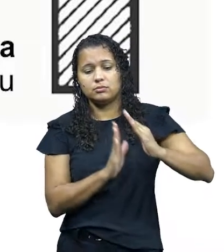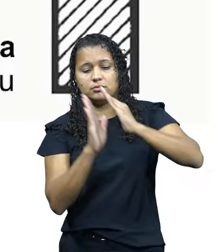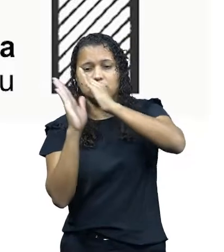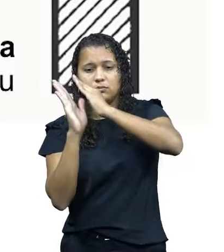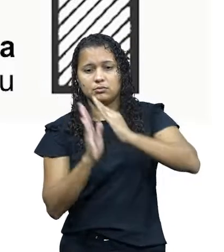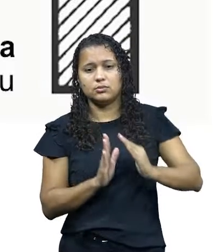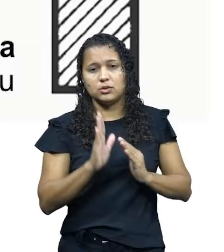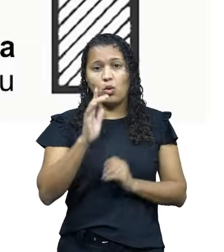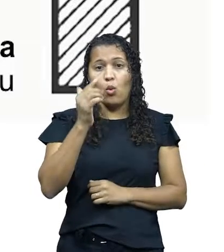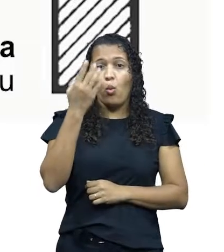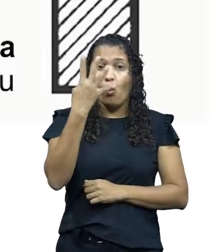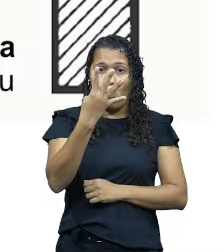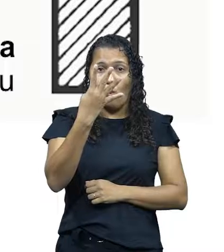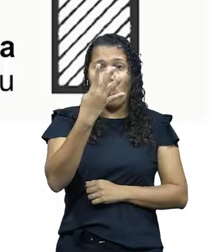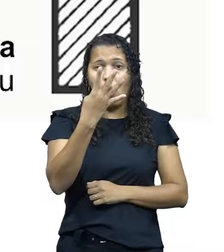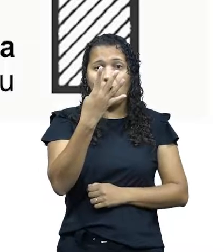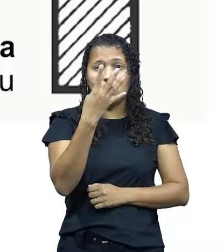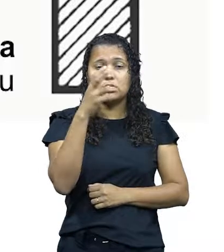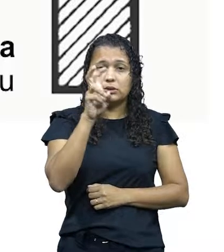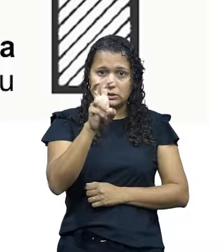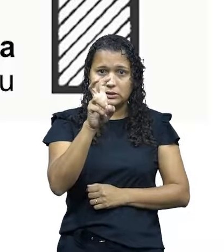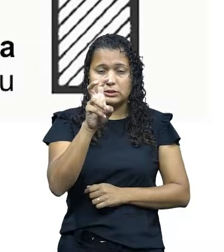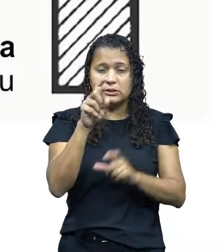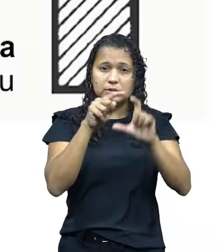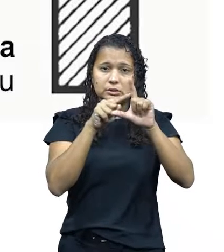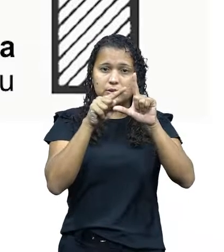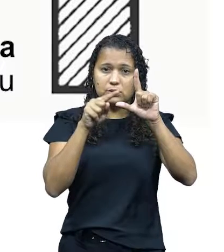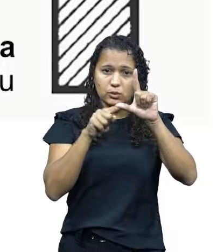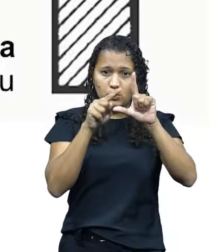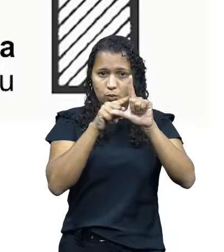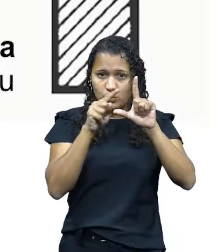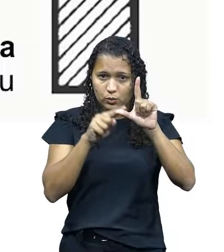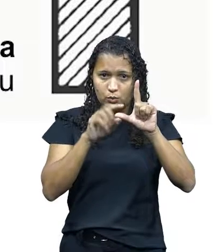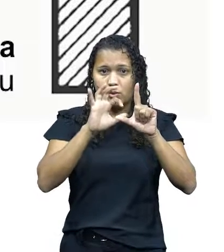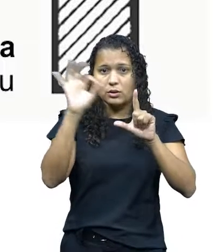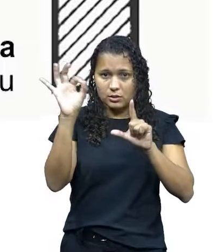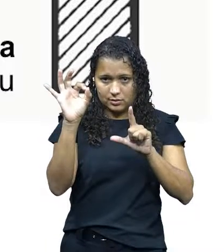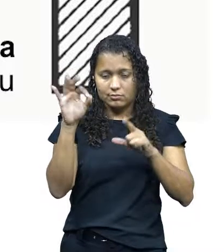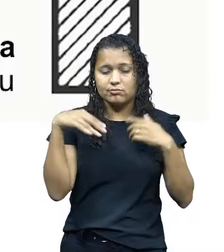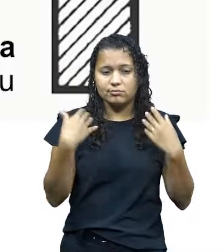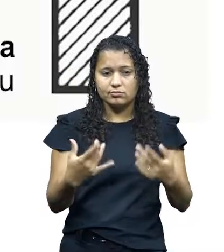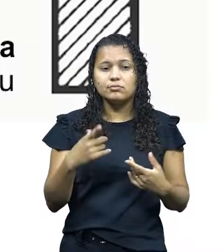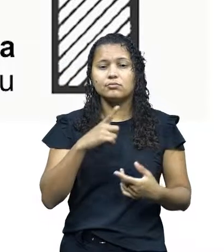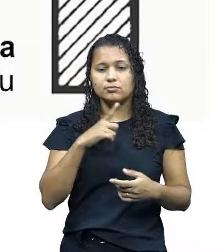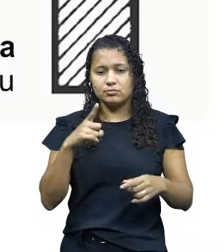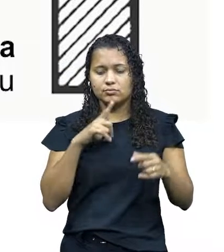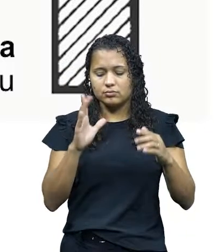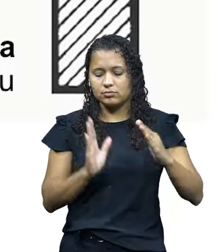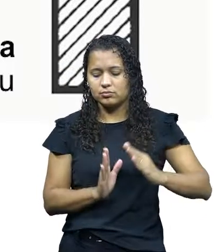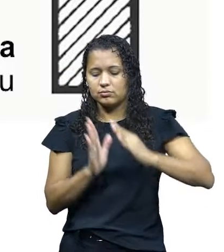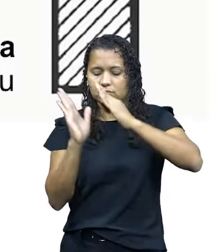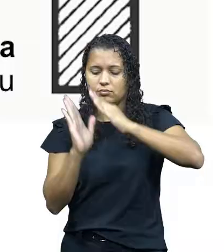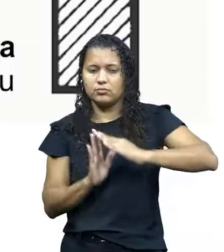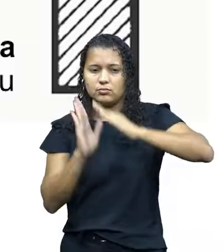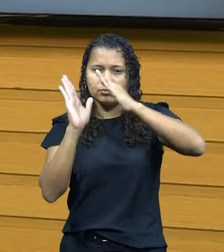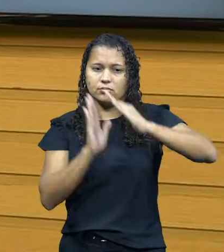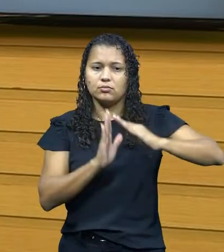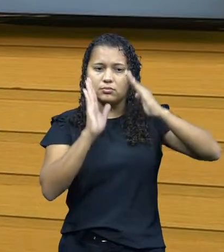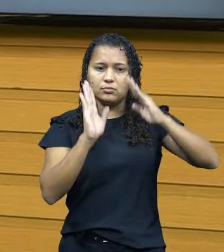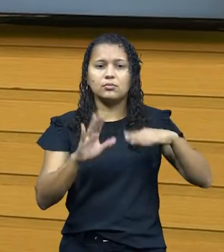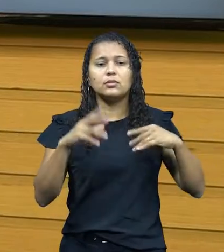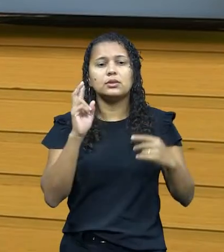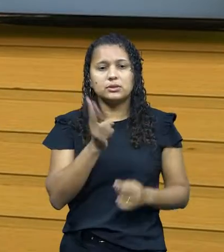linhas inclinadas a 45 graus, tá? Em relação às linhas principais do contorno em eixos